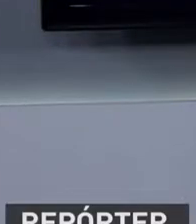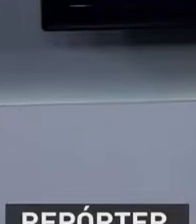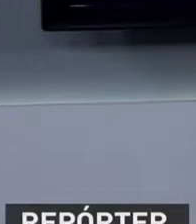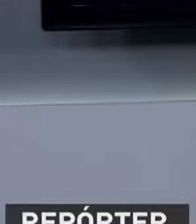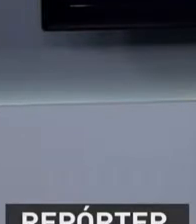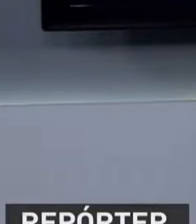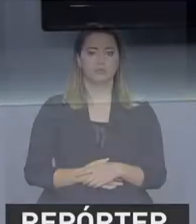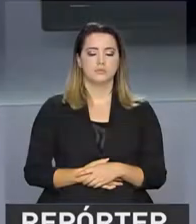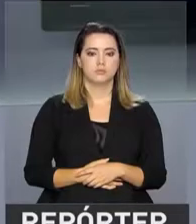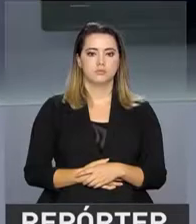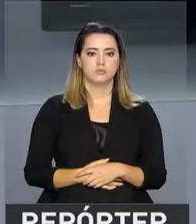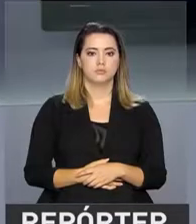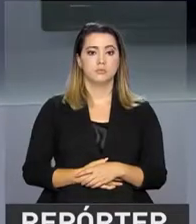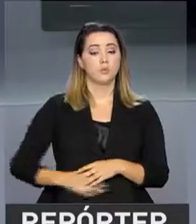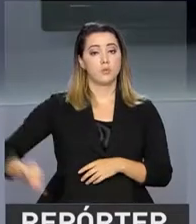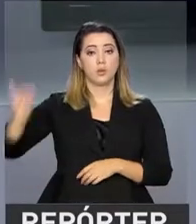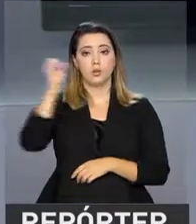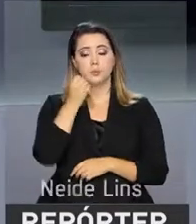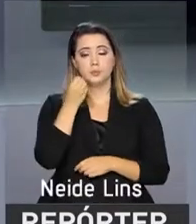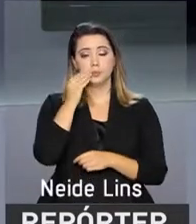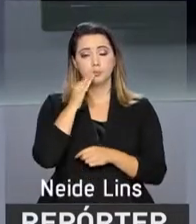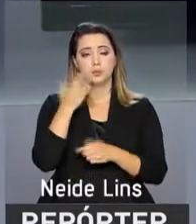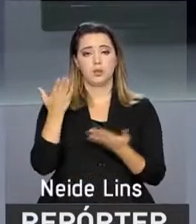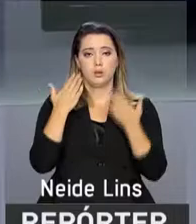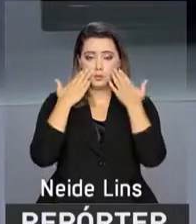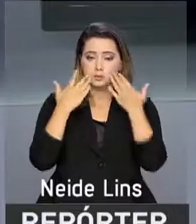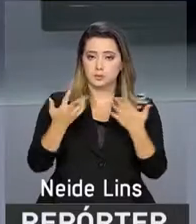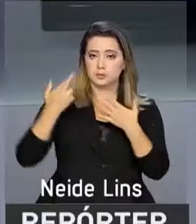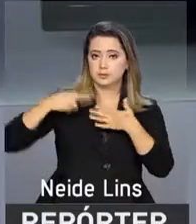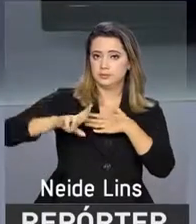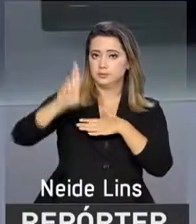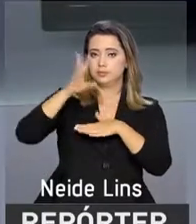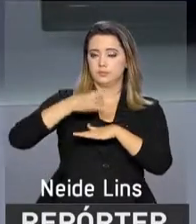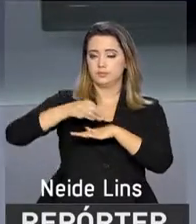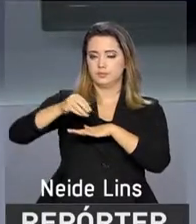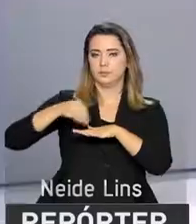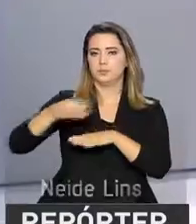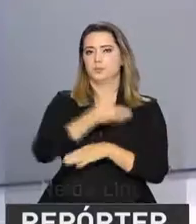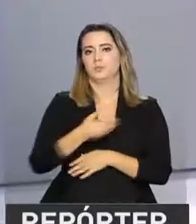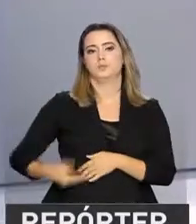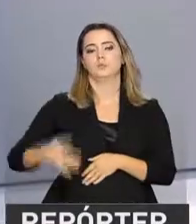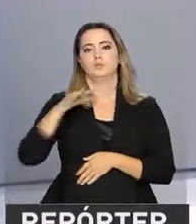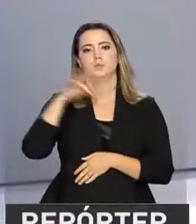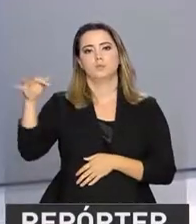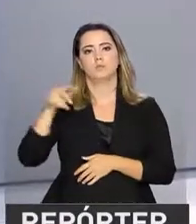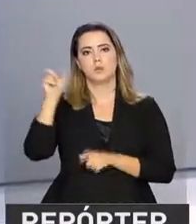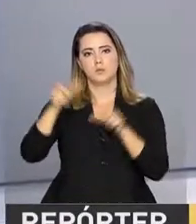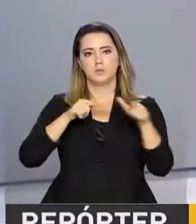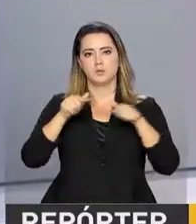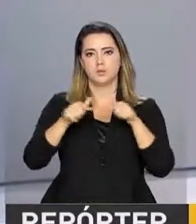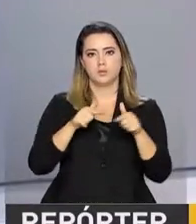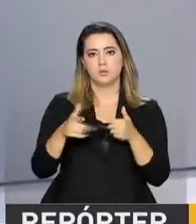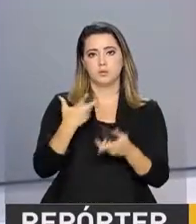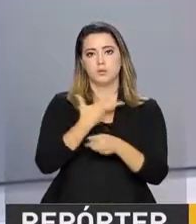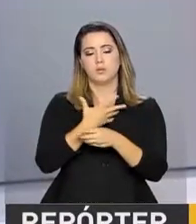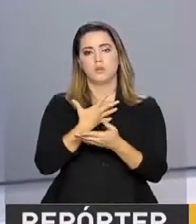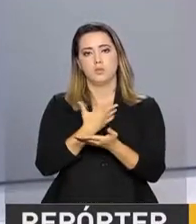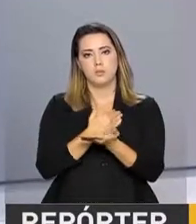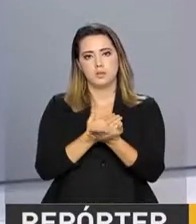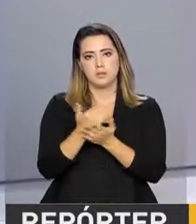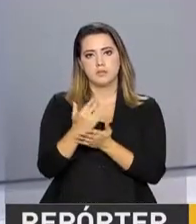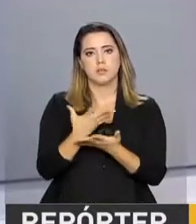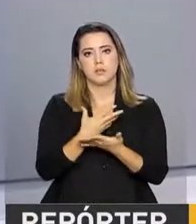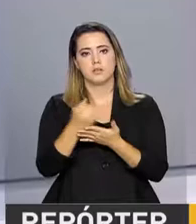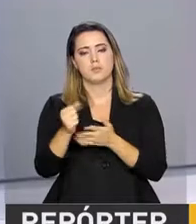Olá, começa agora mais uma edição do Repórter NBR com as notícias do governo federal. Os trabalhadores brasileiros vão começar a receber